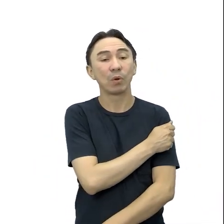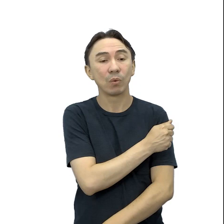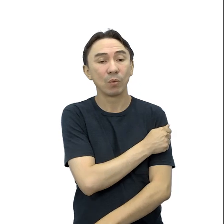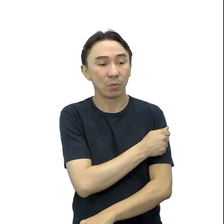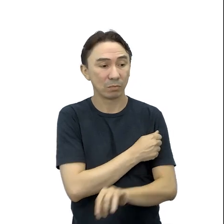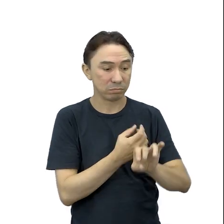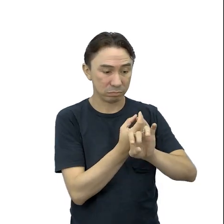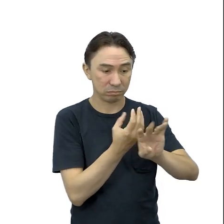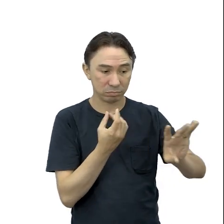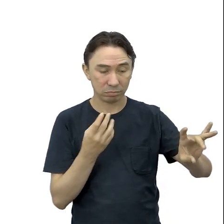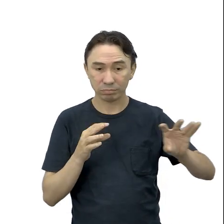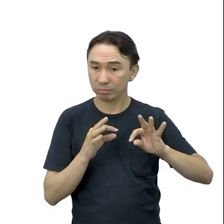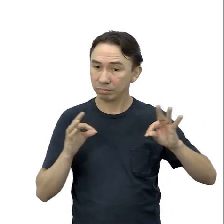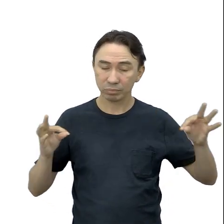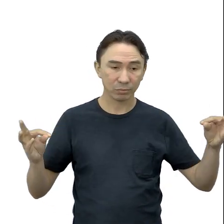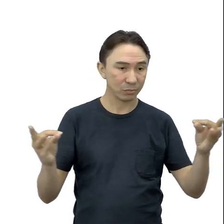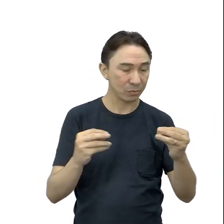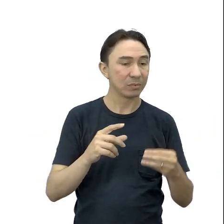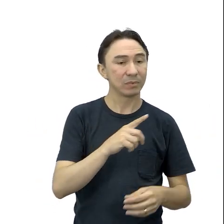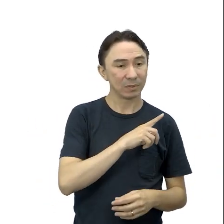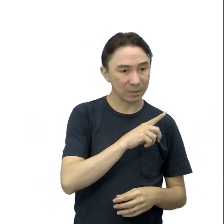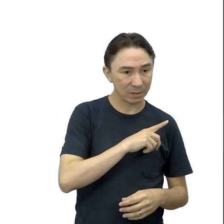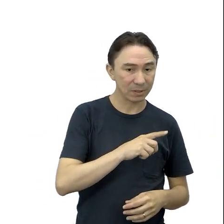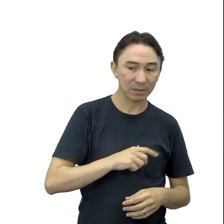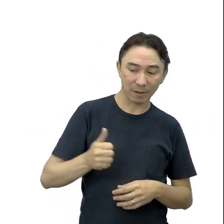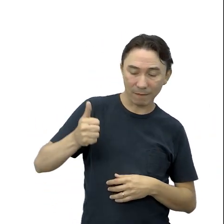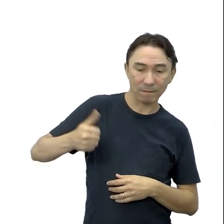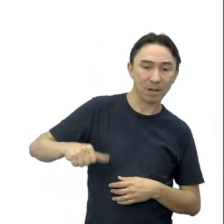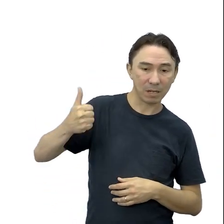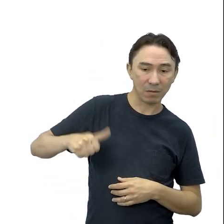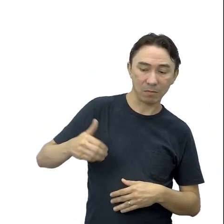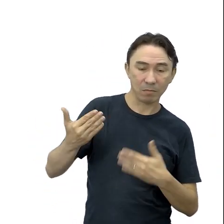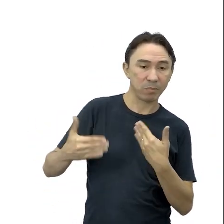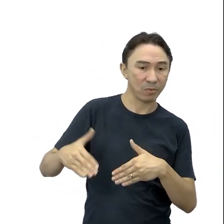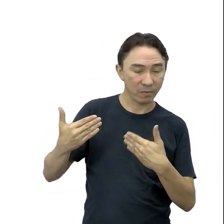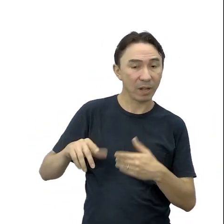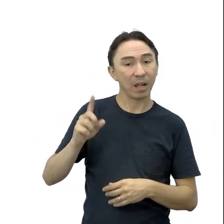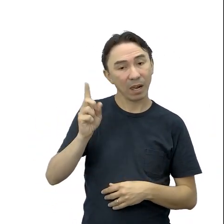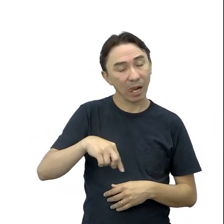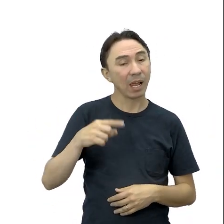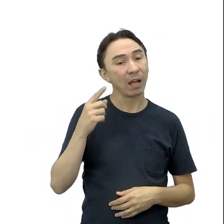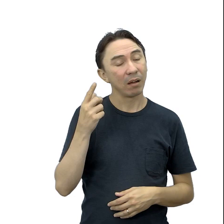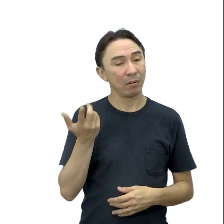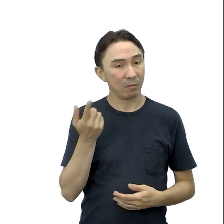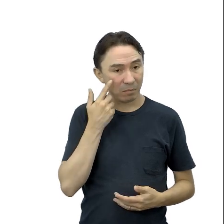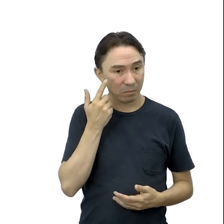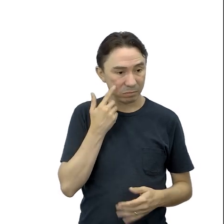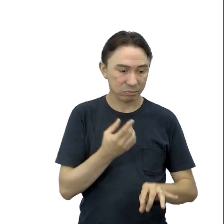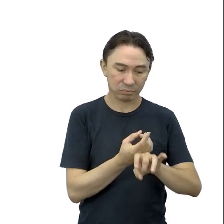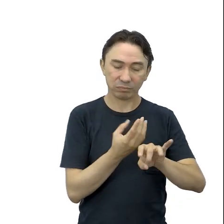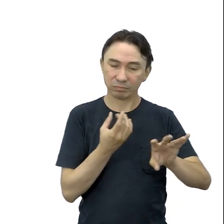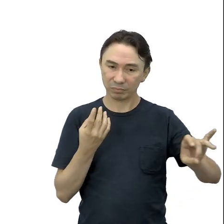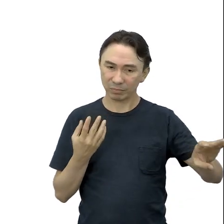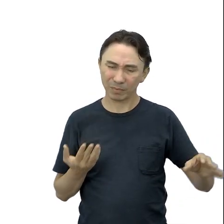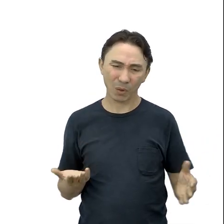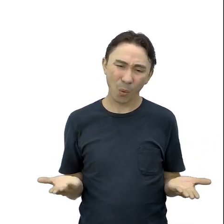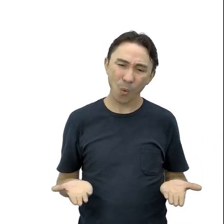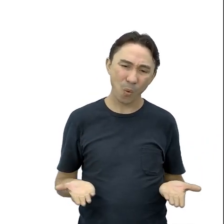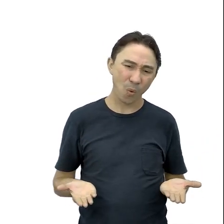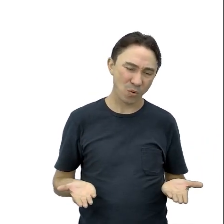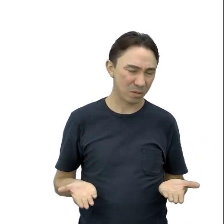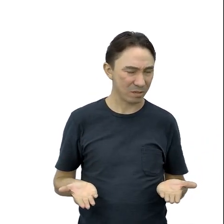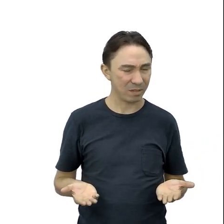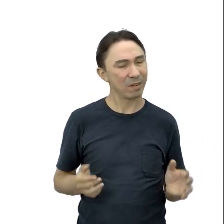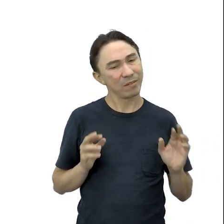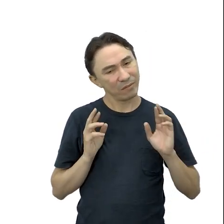avaliações online, eles não fizeram presencialmente. Hoje nós estamos num momento diferente, 2022.